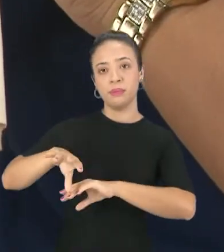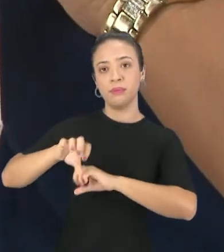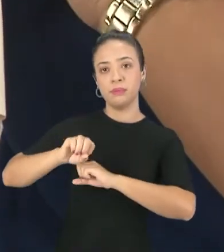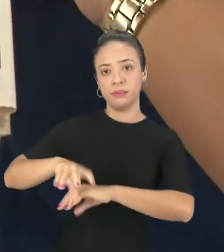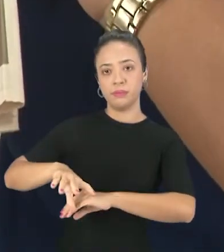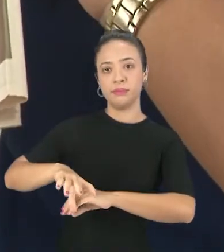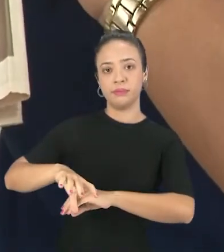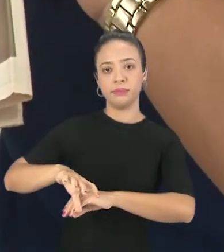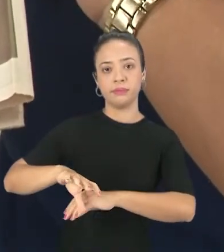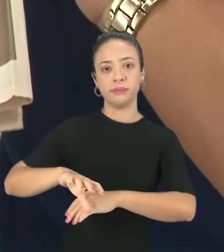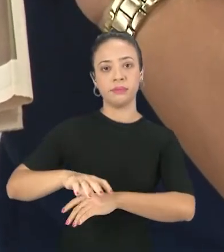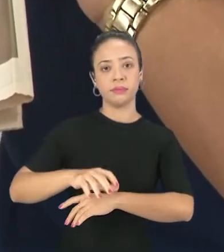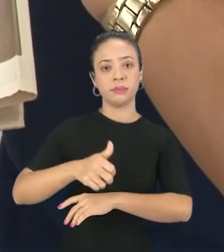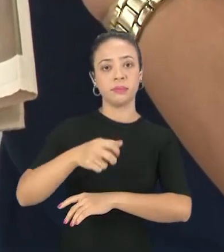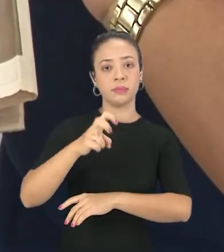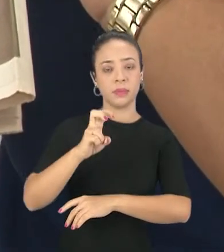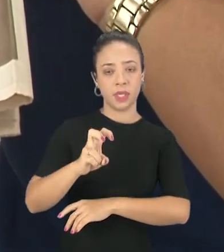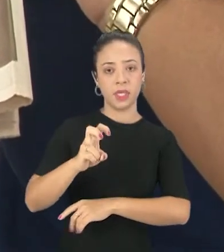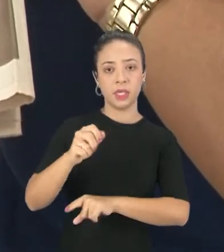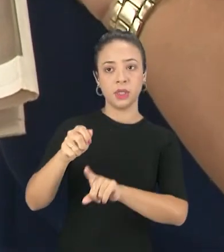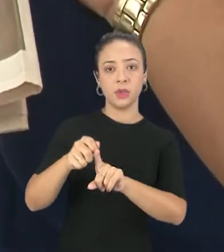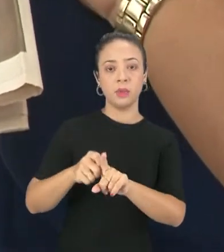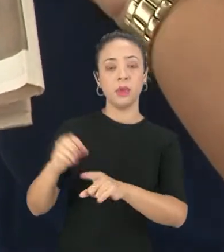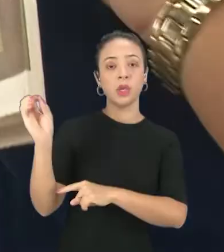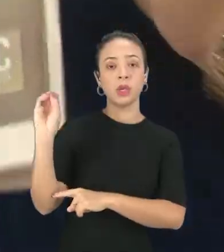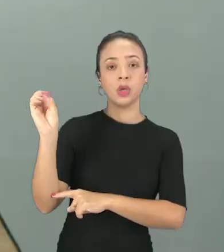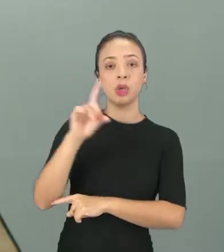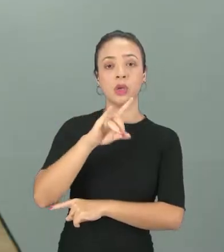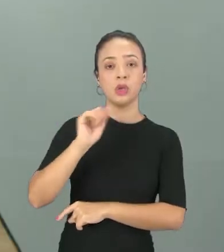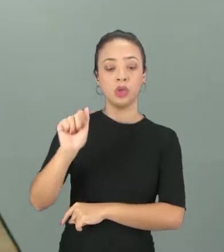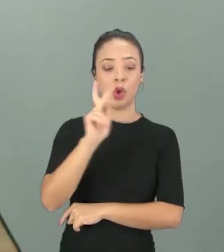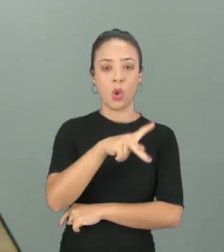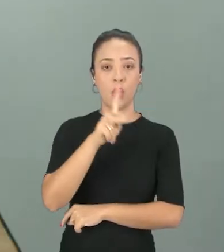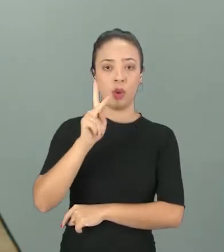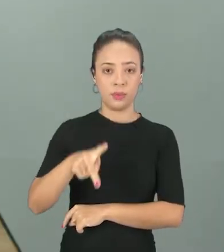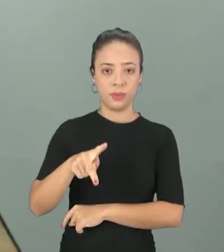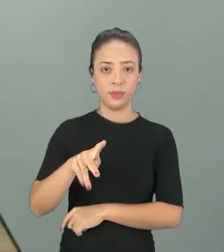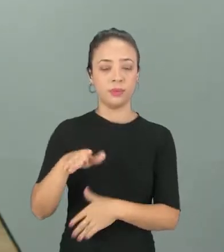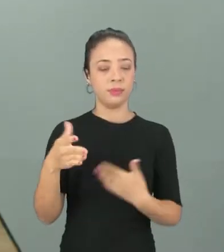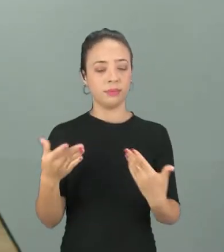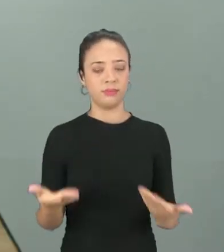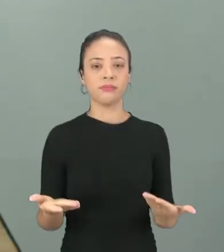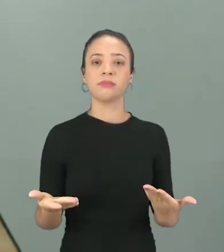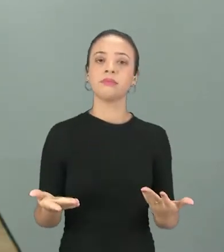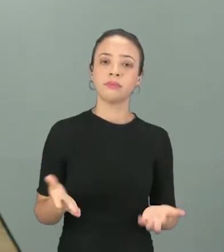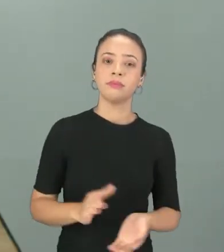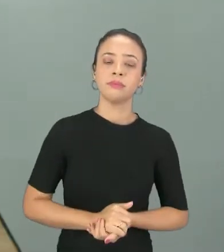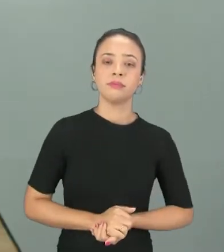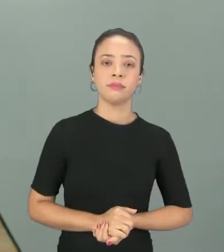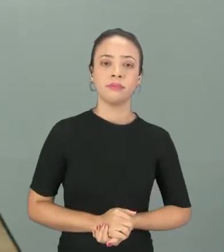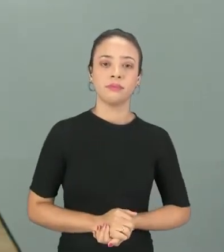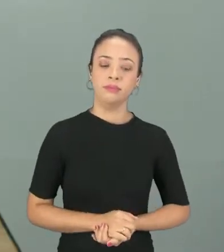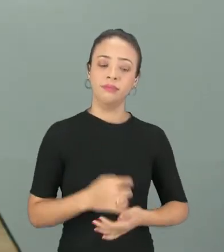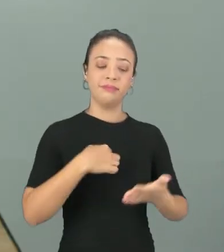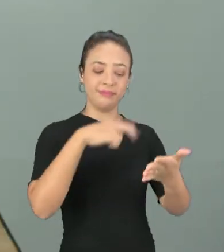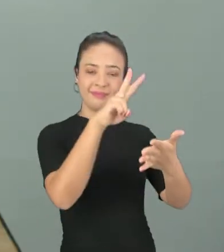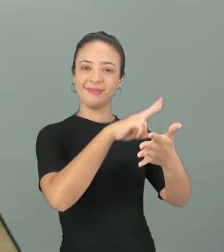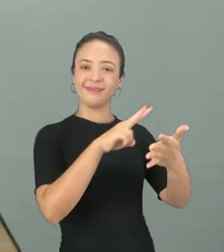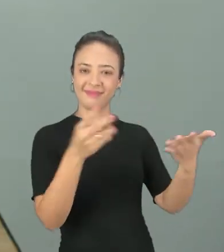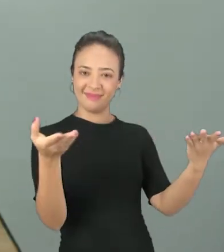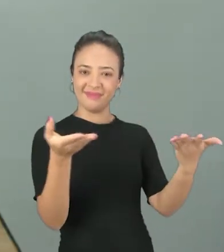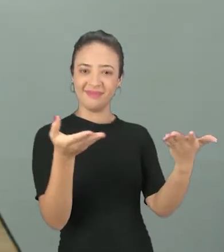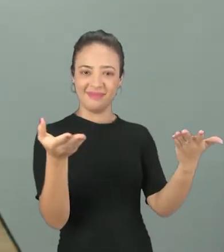educar. 15 de outubro, dia do professor. Então, eu estava lendo